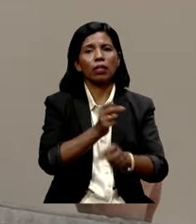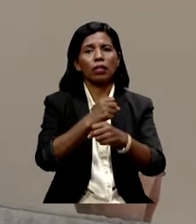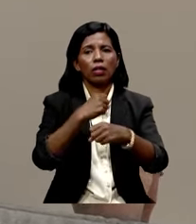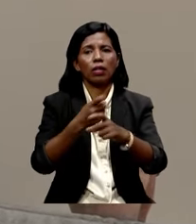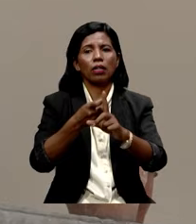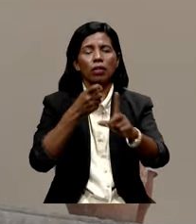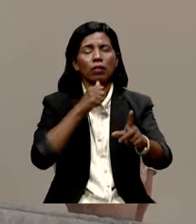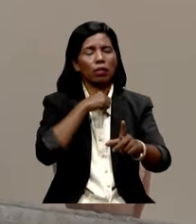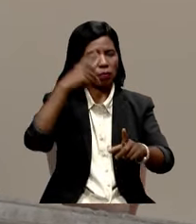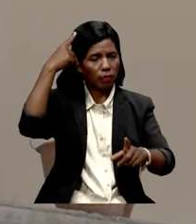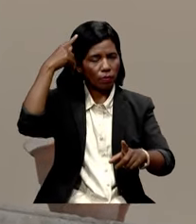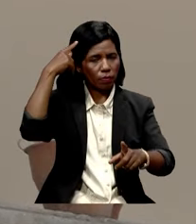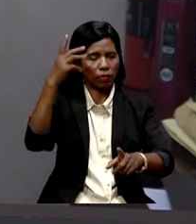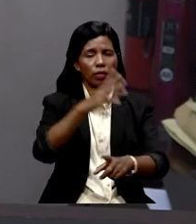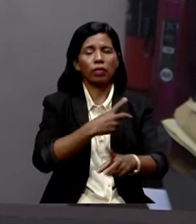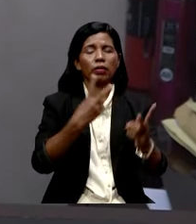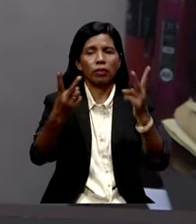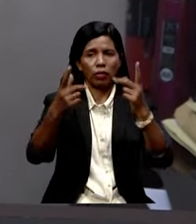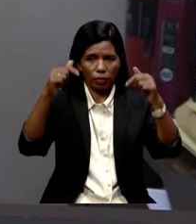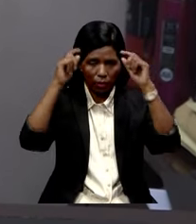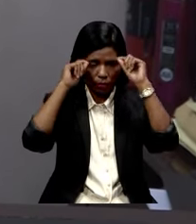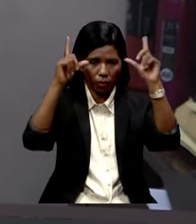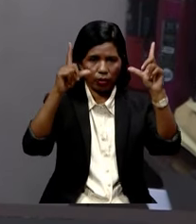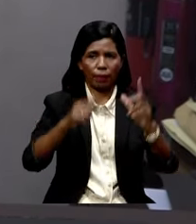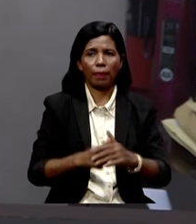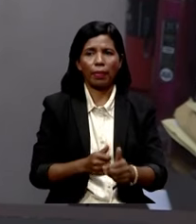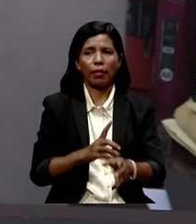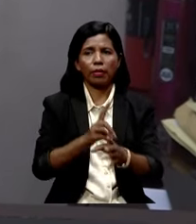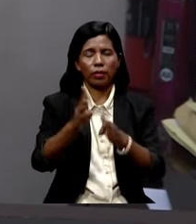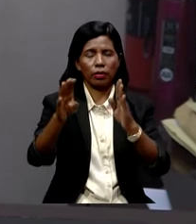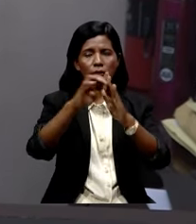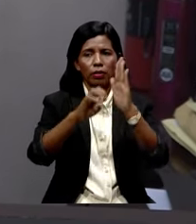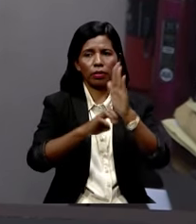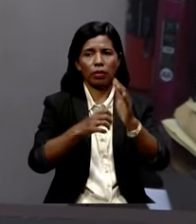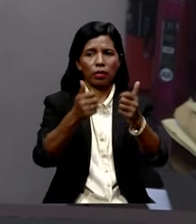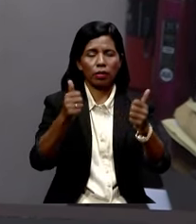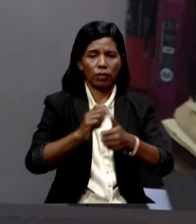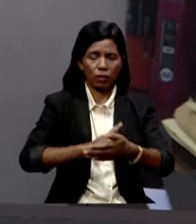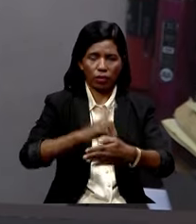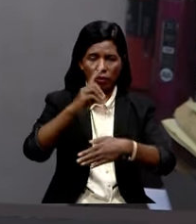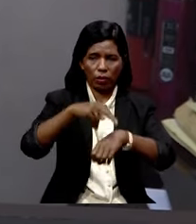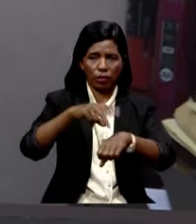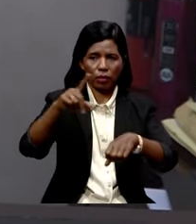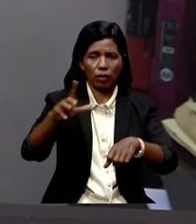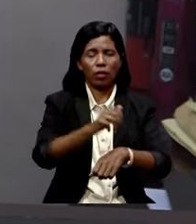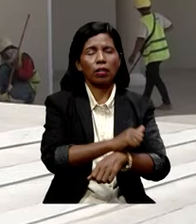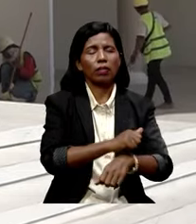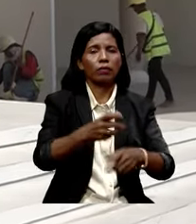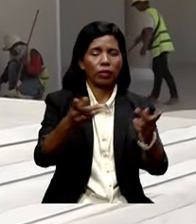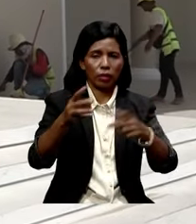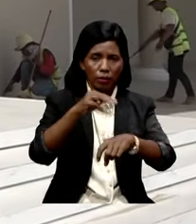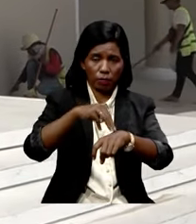preside Russi Papa Francisco durante visita a Timor-Leste. Tu diretor executivo Agência de Desenvolvimento Nacional, altar neve